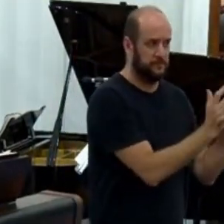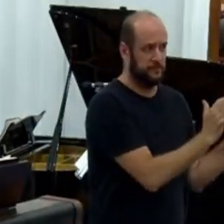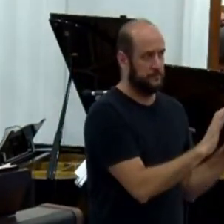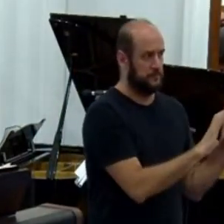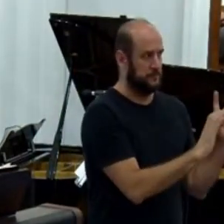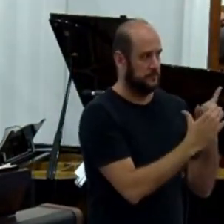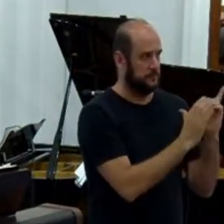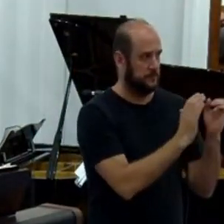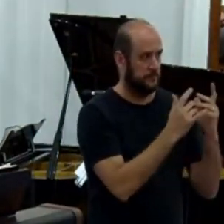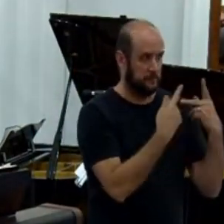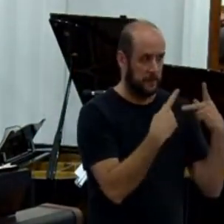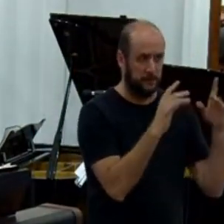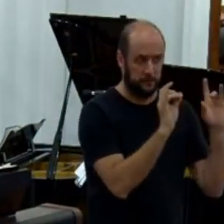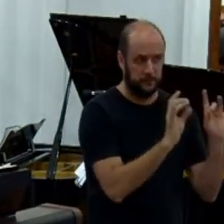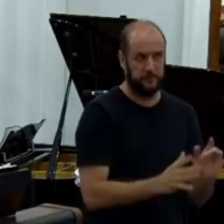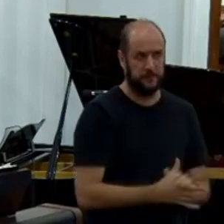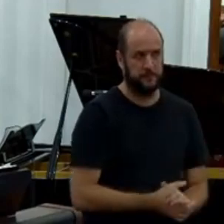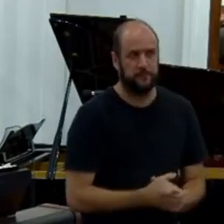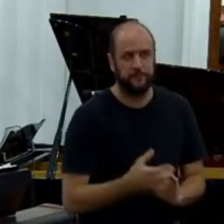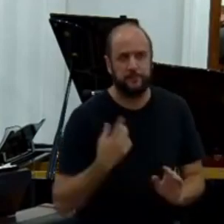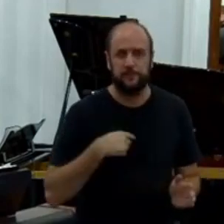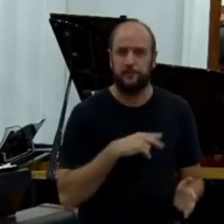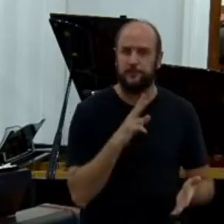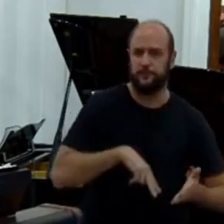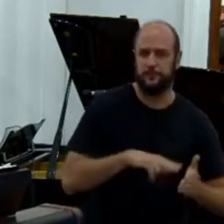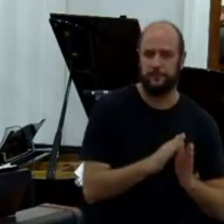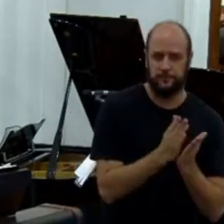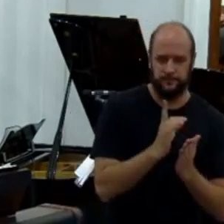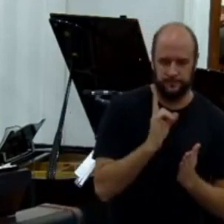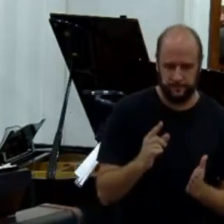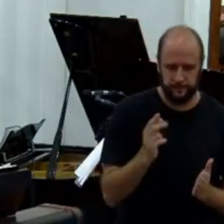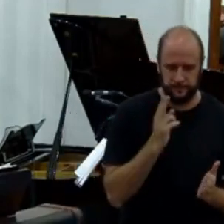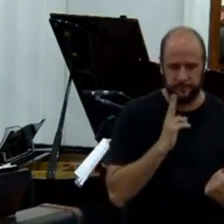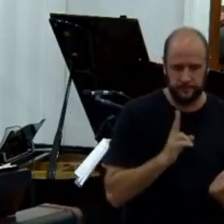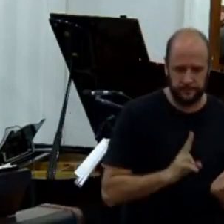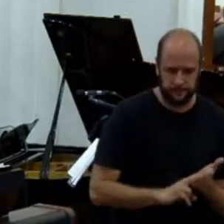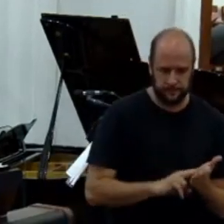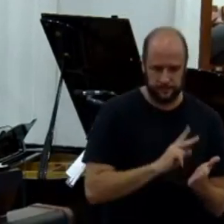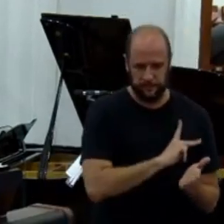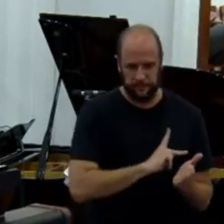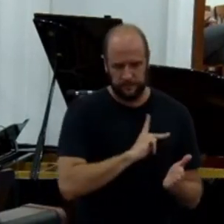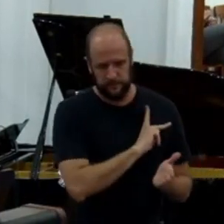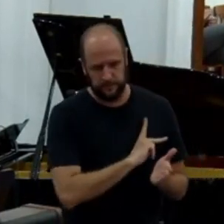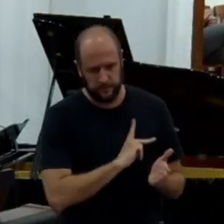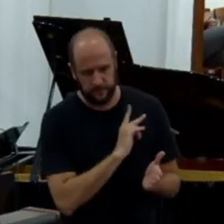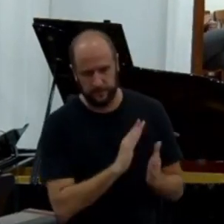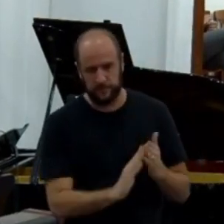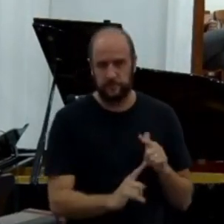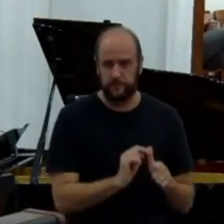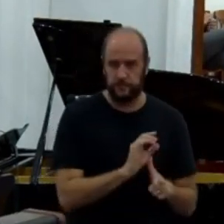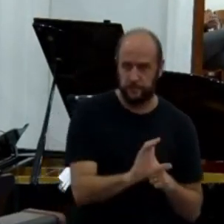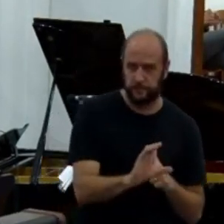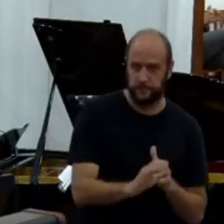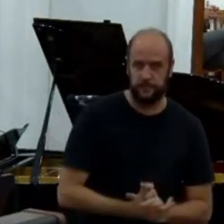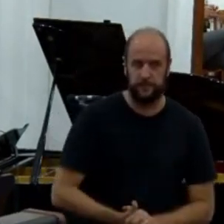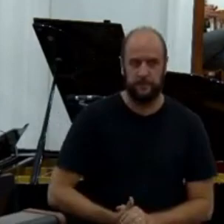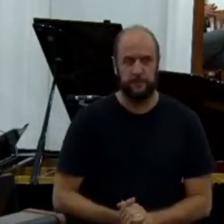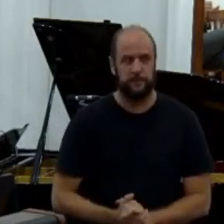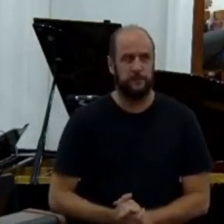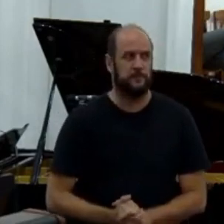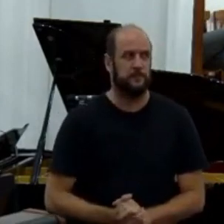instante. Queridos, abram as suas Bíblias na primeira carta de Paulo à igreja de Corinto.